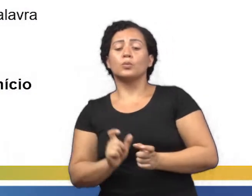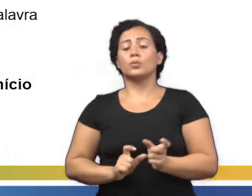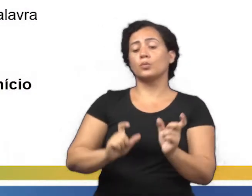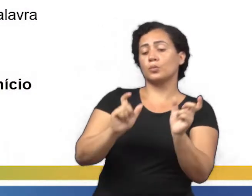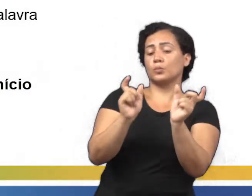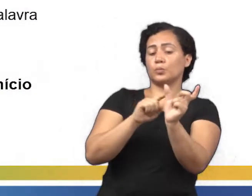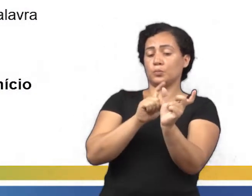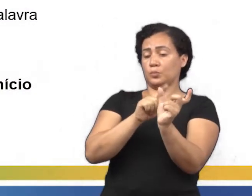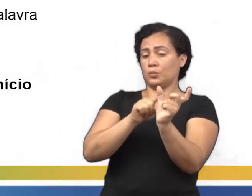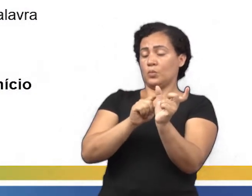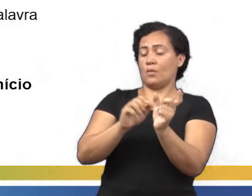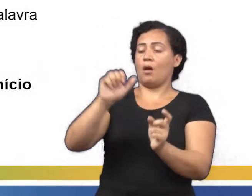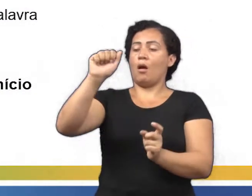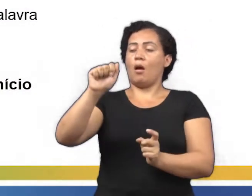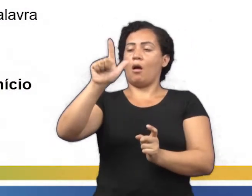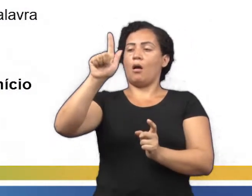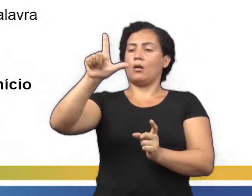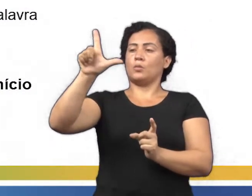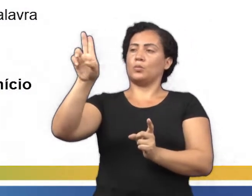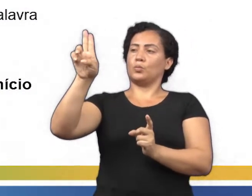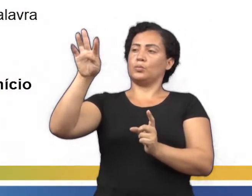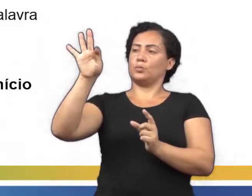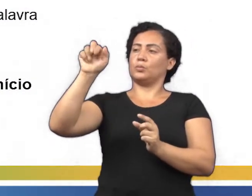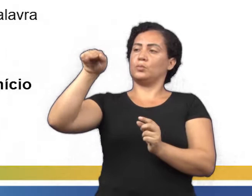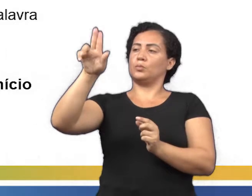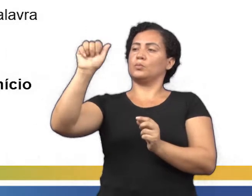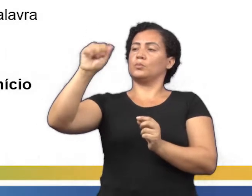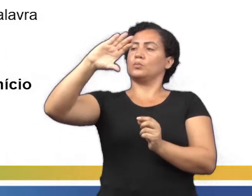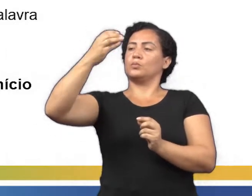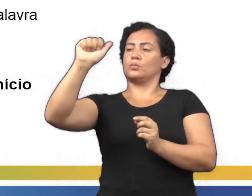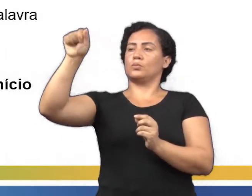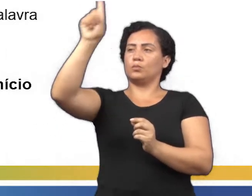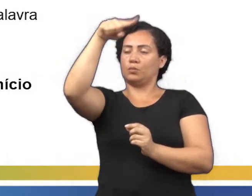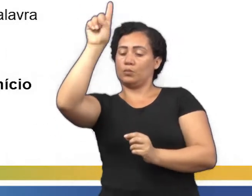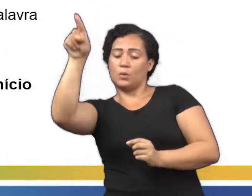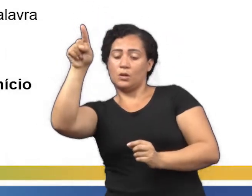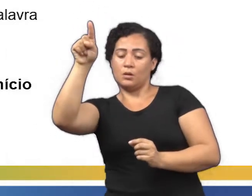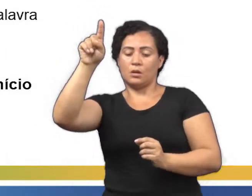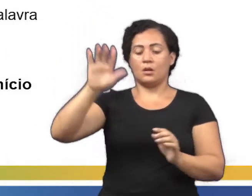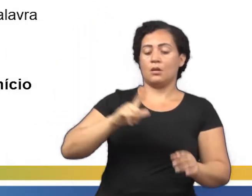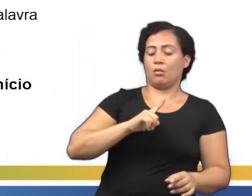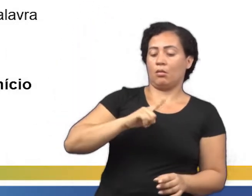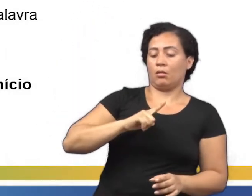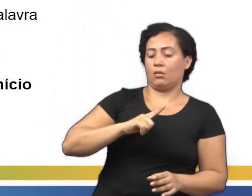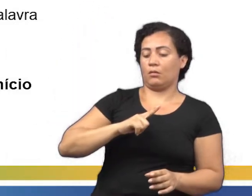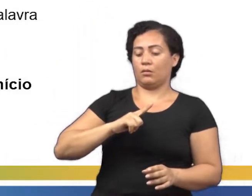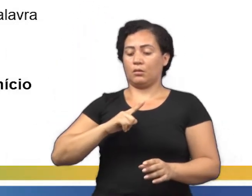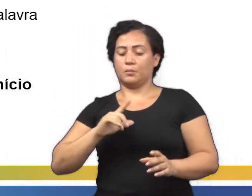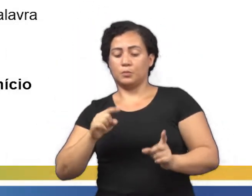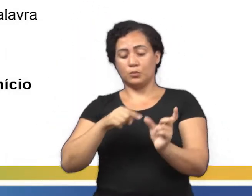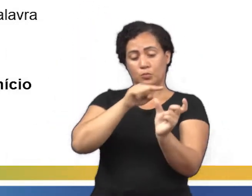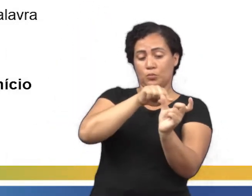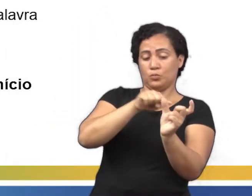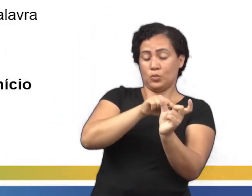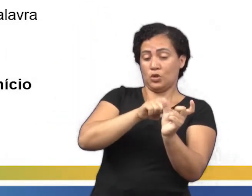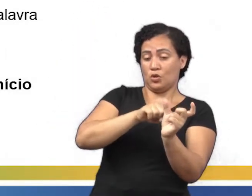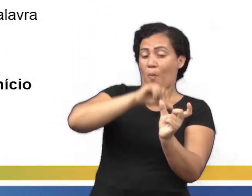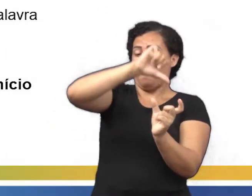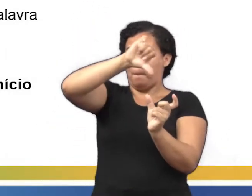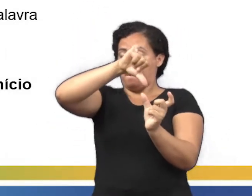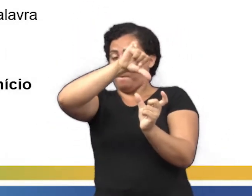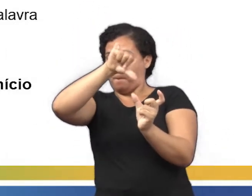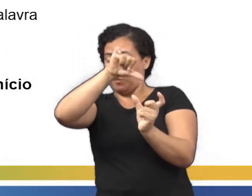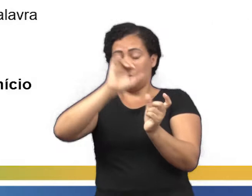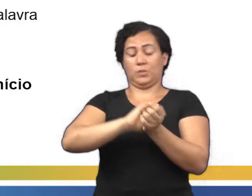palavra formada por aglutinação? É quando pelo menos um dos radicais sofre alteração em